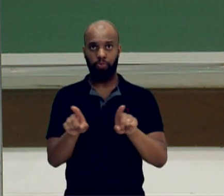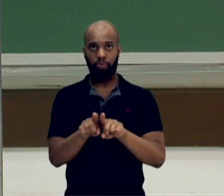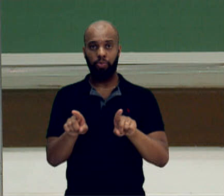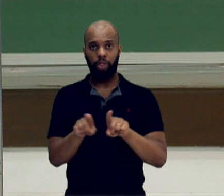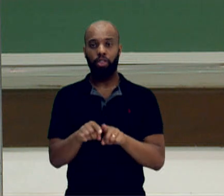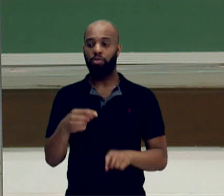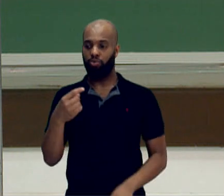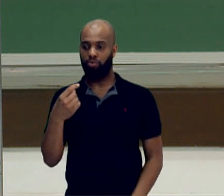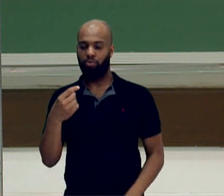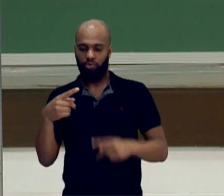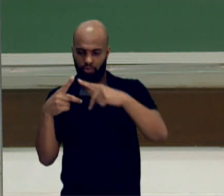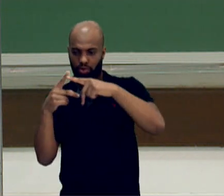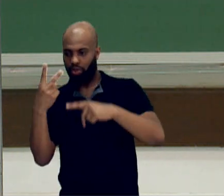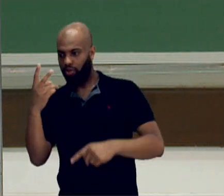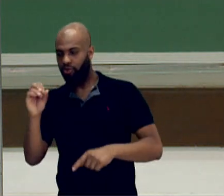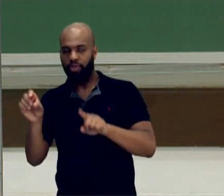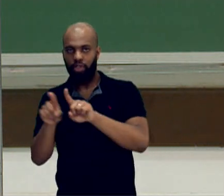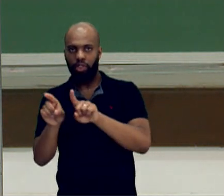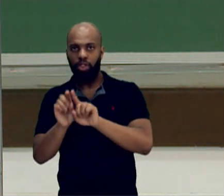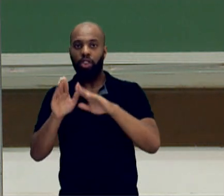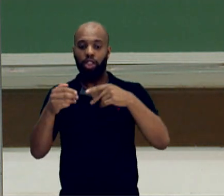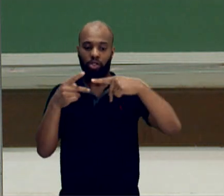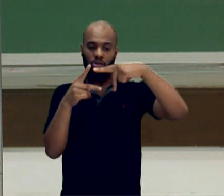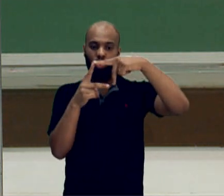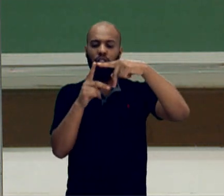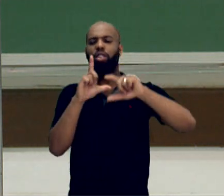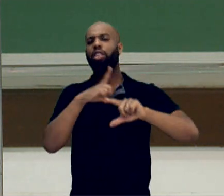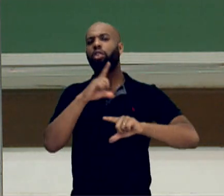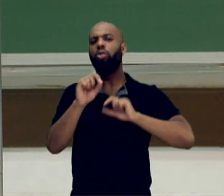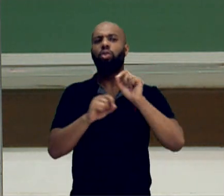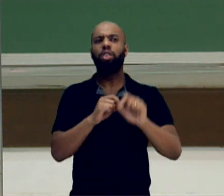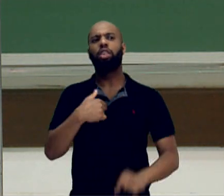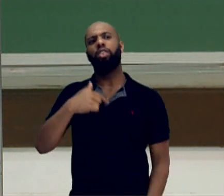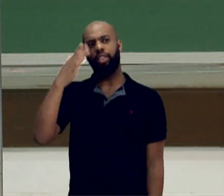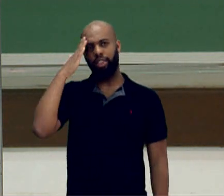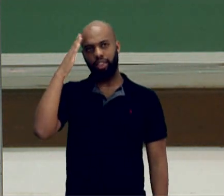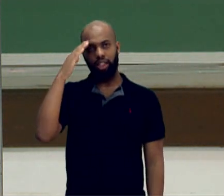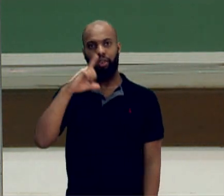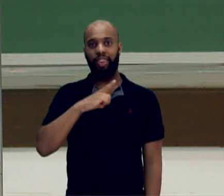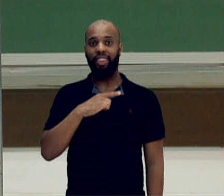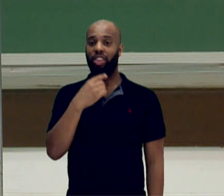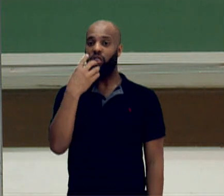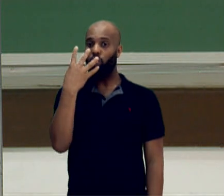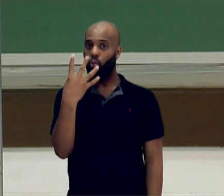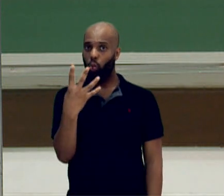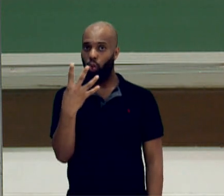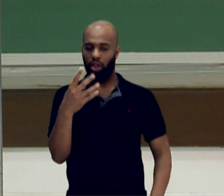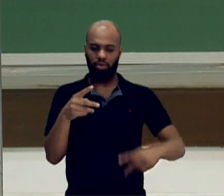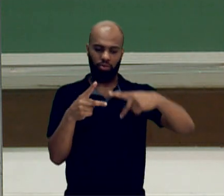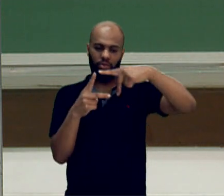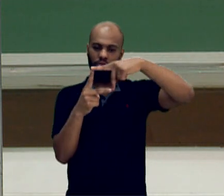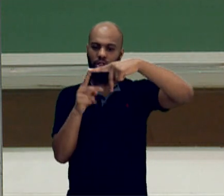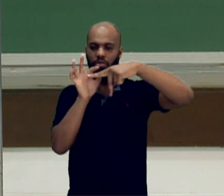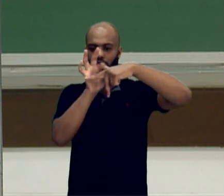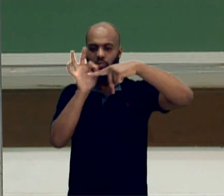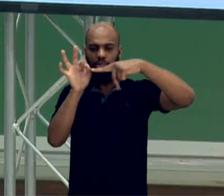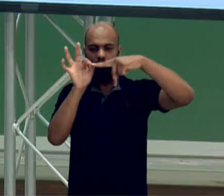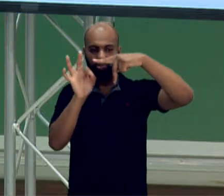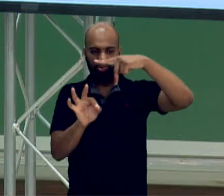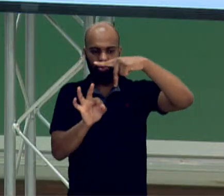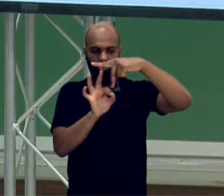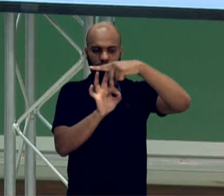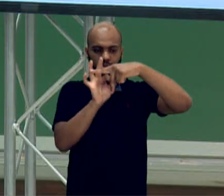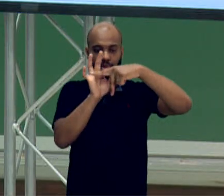me colocou? O quadrado, eu sei que ele tem 4 lados com a mesma medida. Então, eu vou